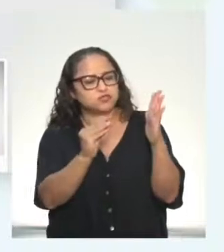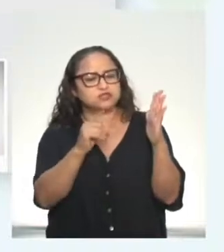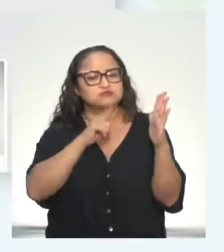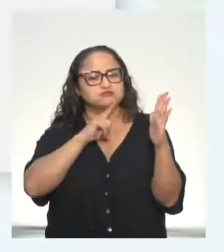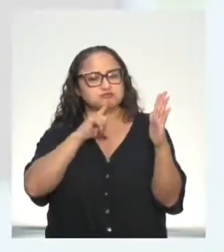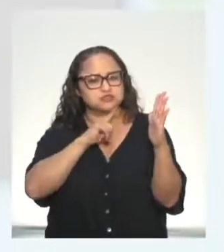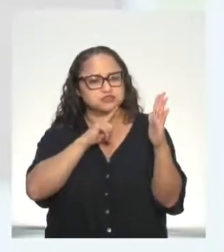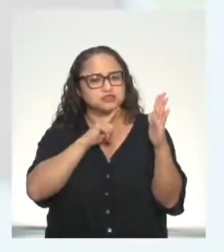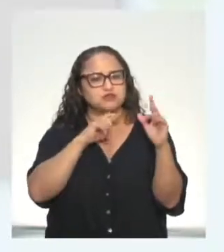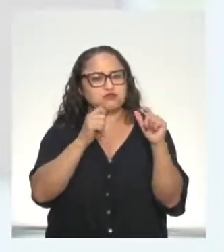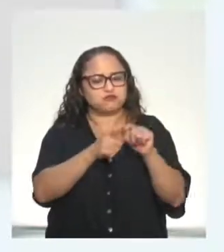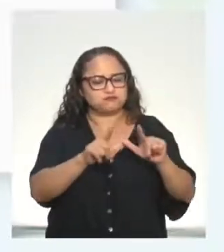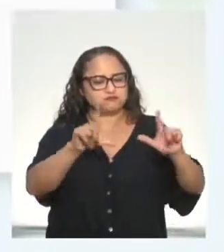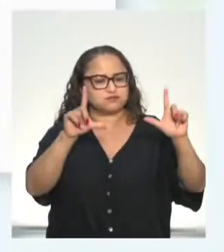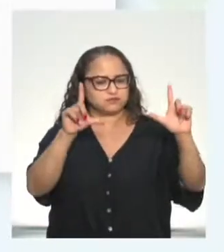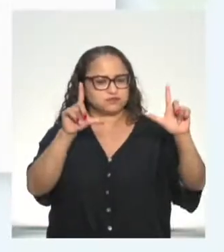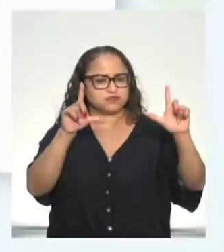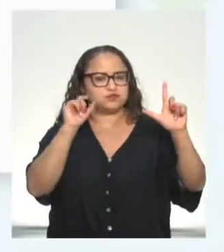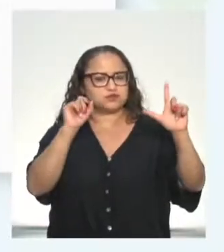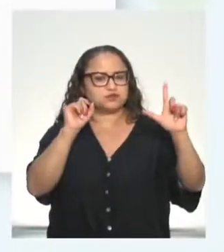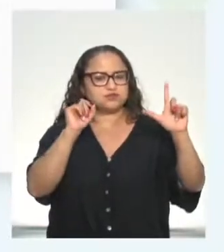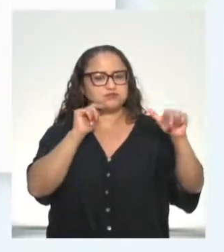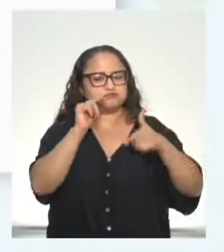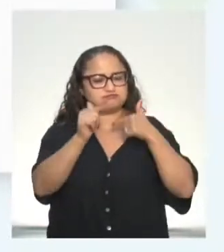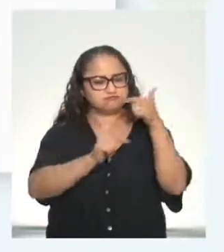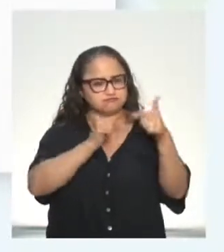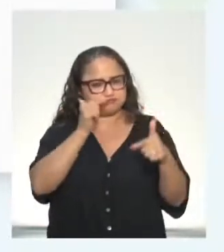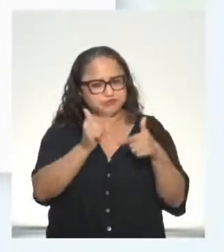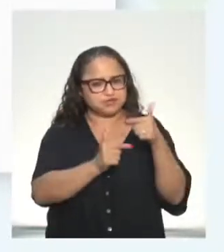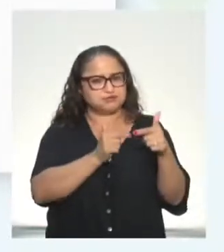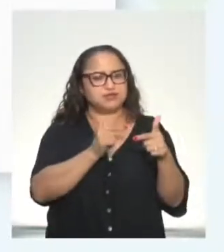eu já vou abrir aqui o meu plano de trabalho.